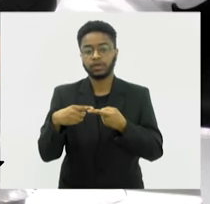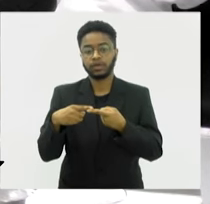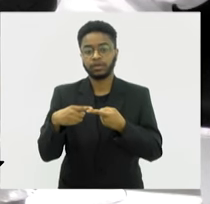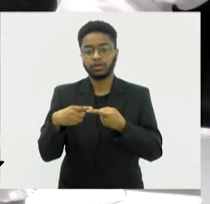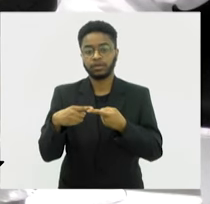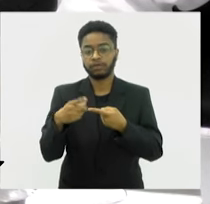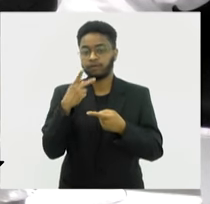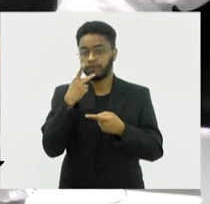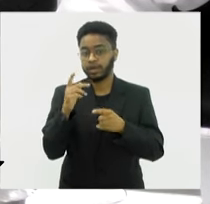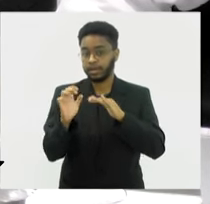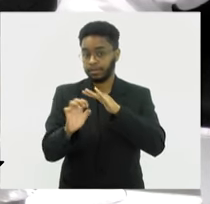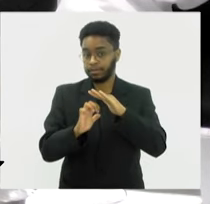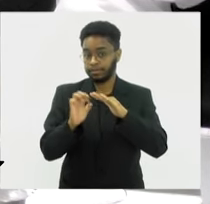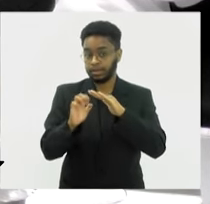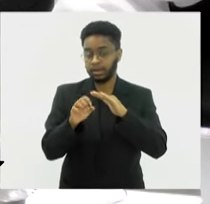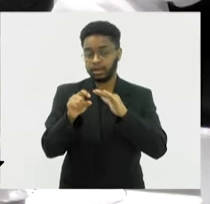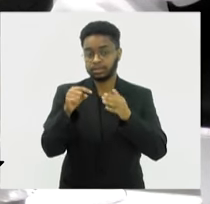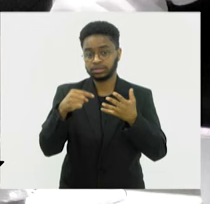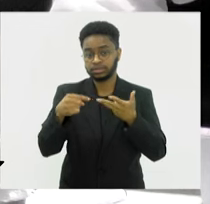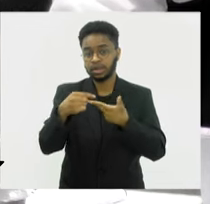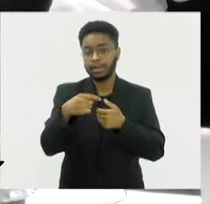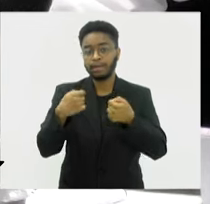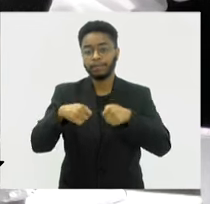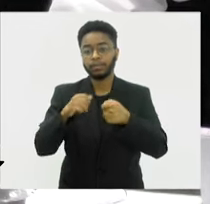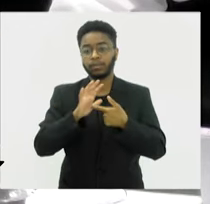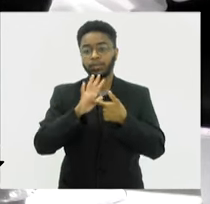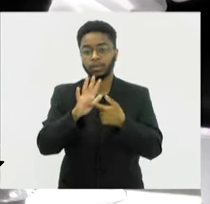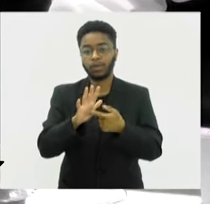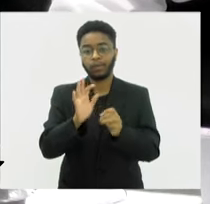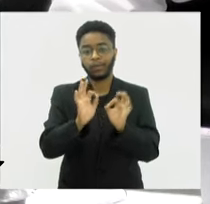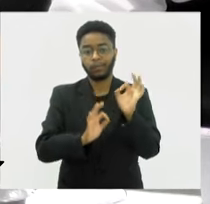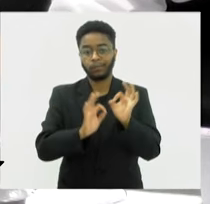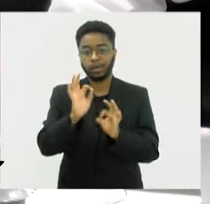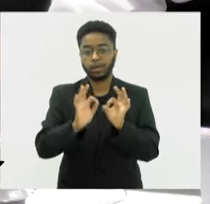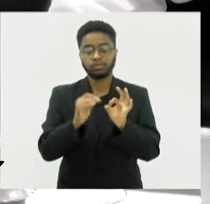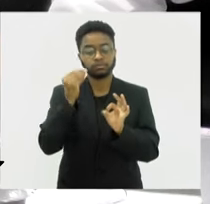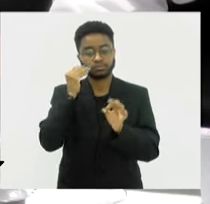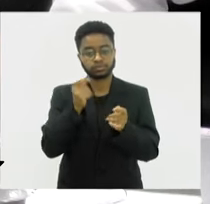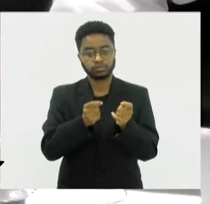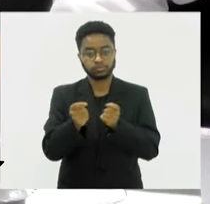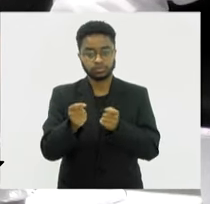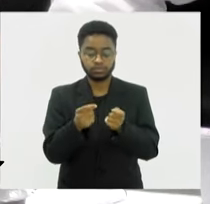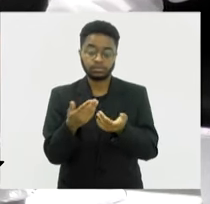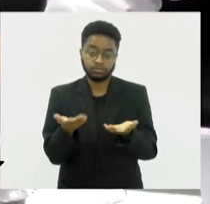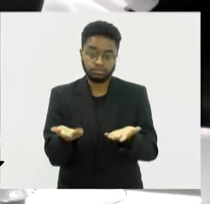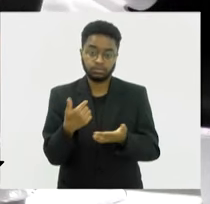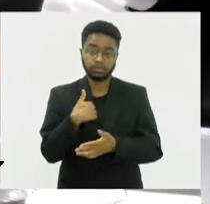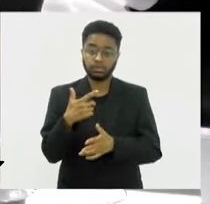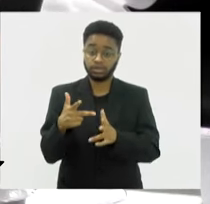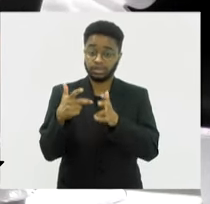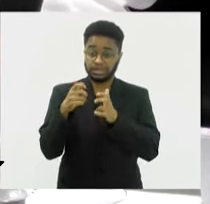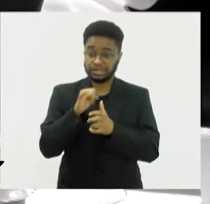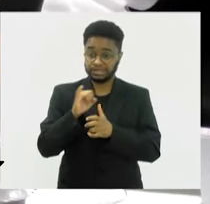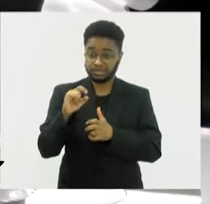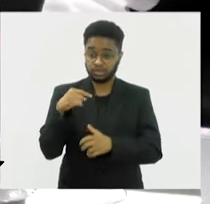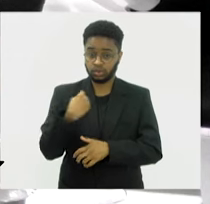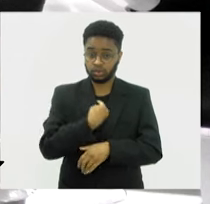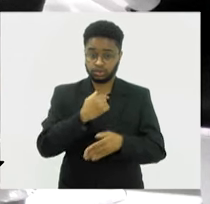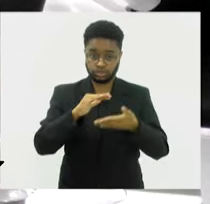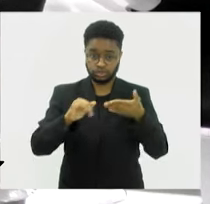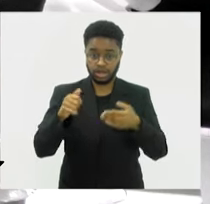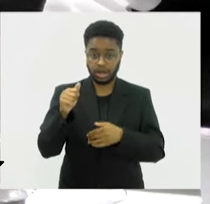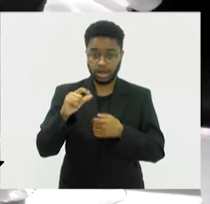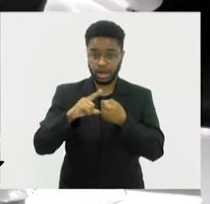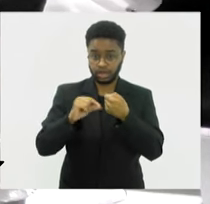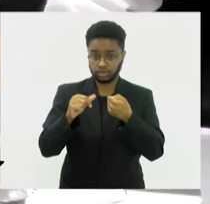concessionárias que apresentem um plano de contingência. Eu entendo que se nós excluíssemos os artigos